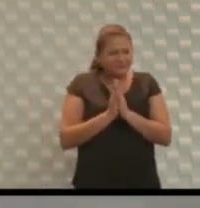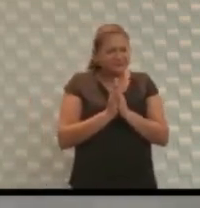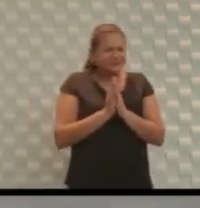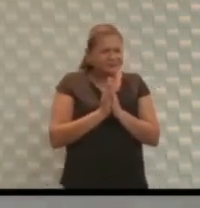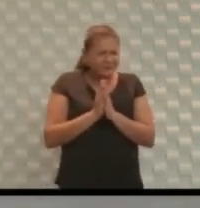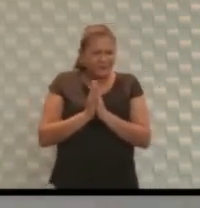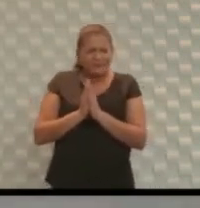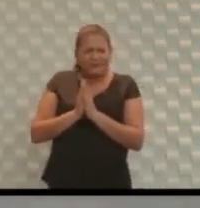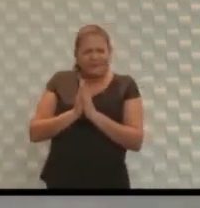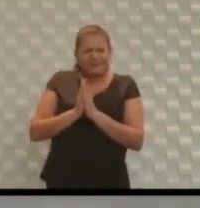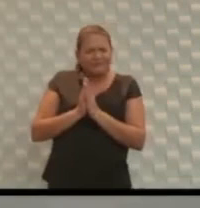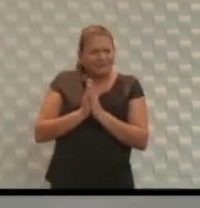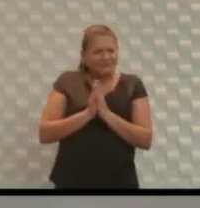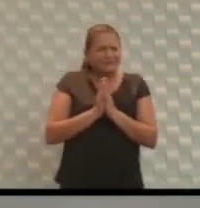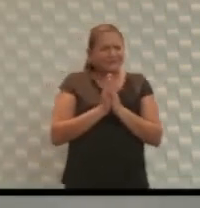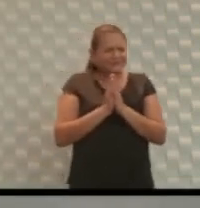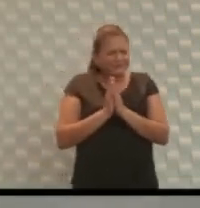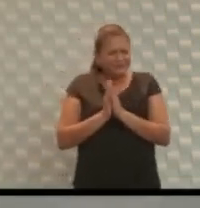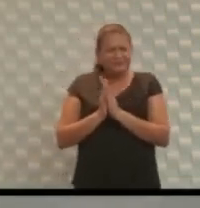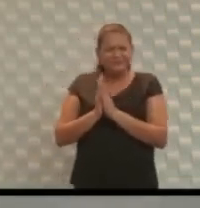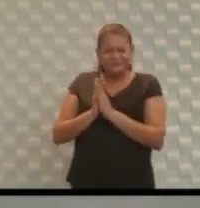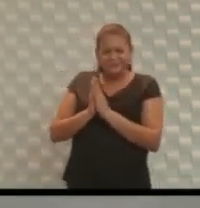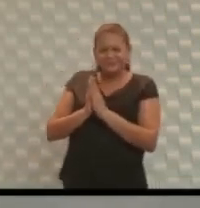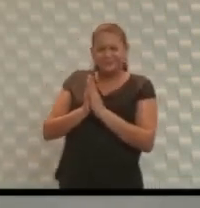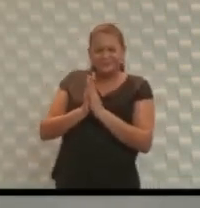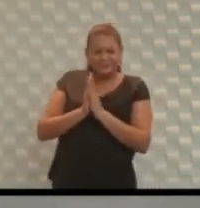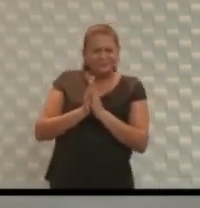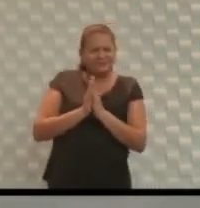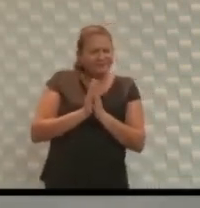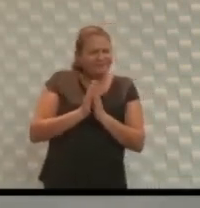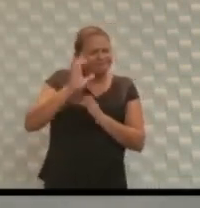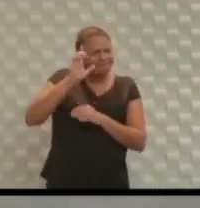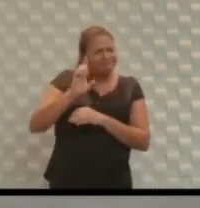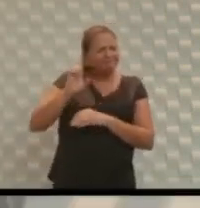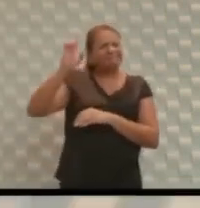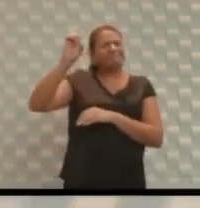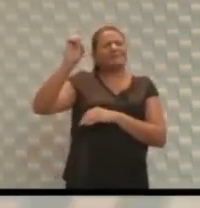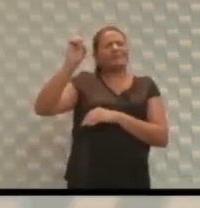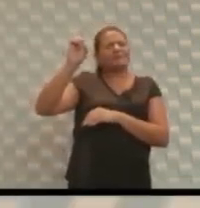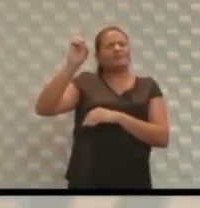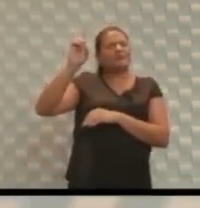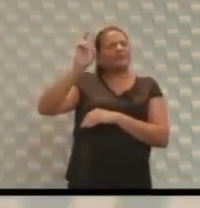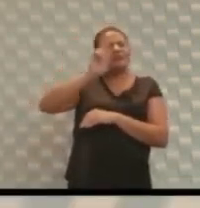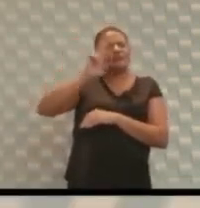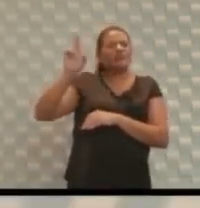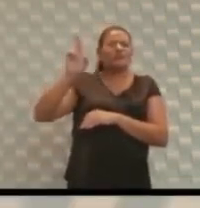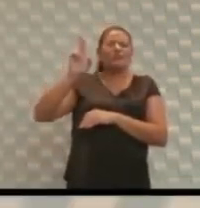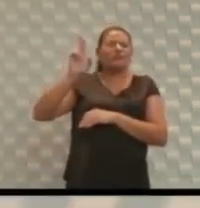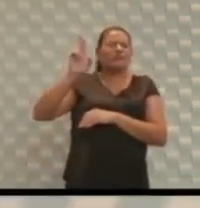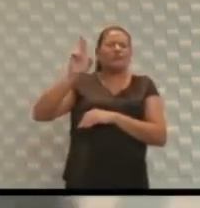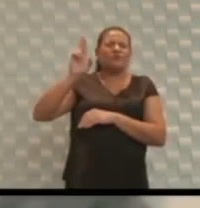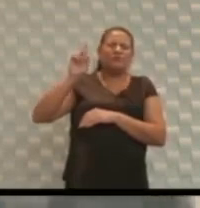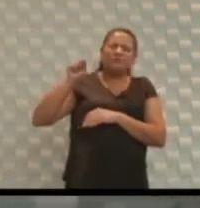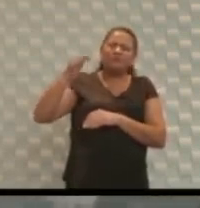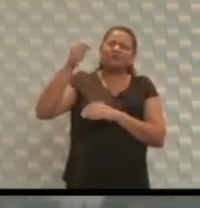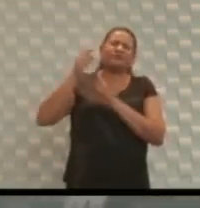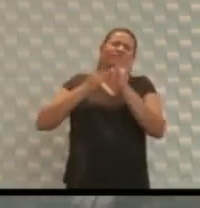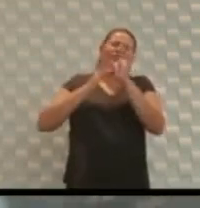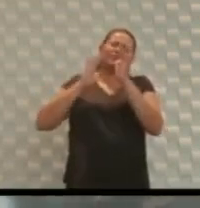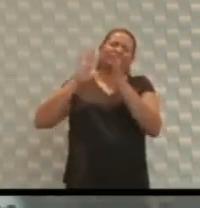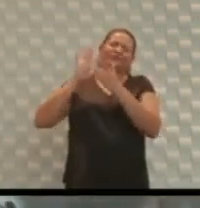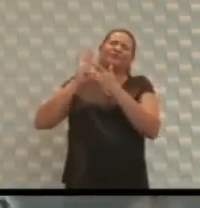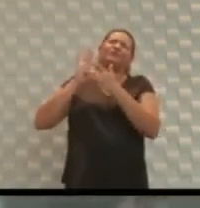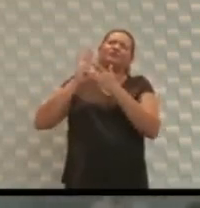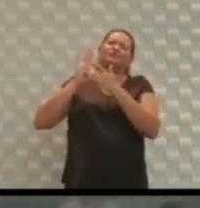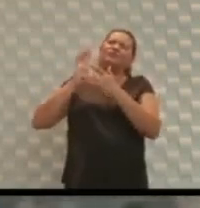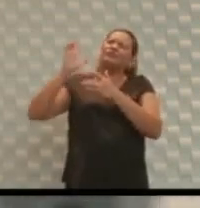kantililalbasura bas, ora halamasuri kansa malashalabas. Senhor Deus, em nome de Jesus, o Senhor é aquele que vem